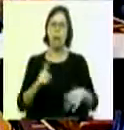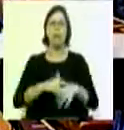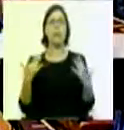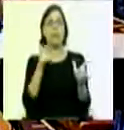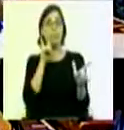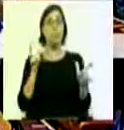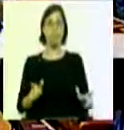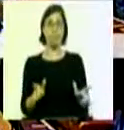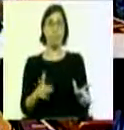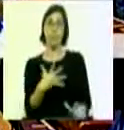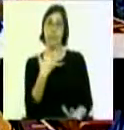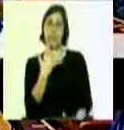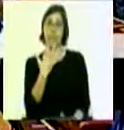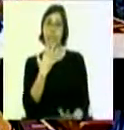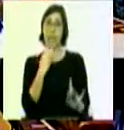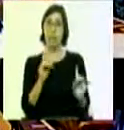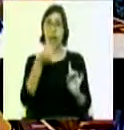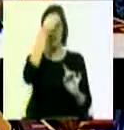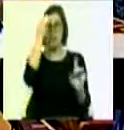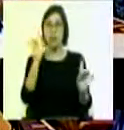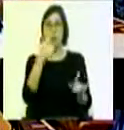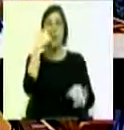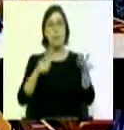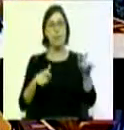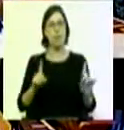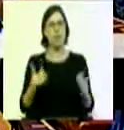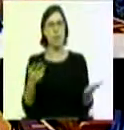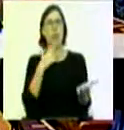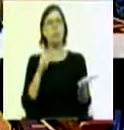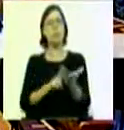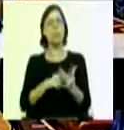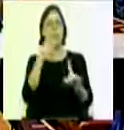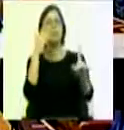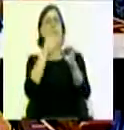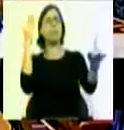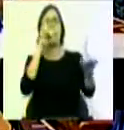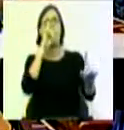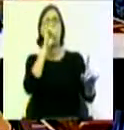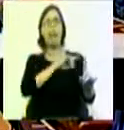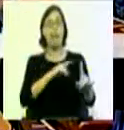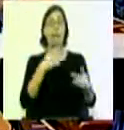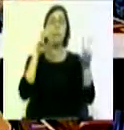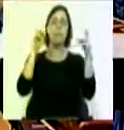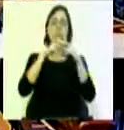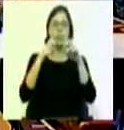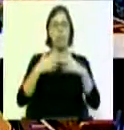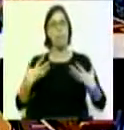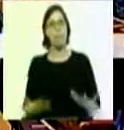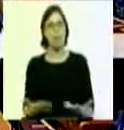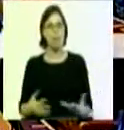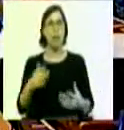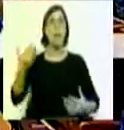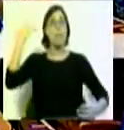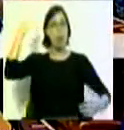de contenção e rigor, mas sem esquecer as pessoas, os verdadeiros destinatários. Aborda problemas de presente e também